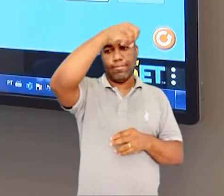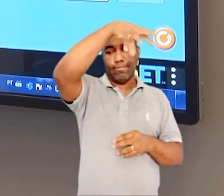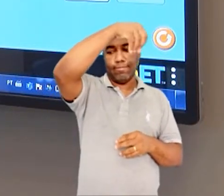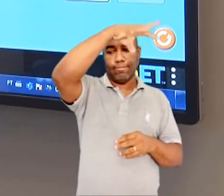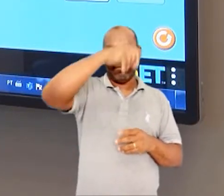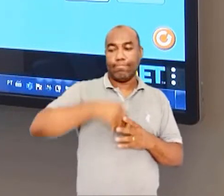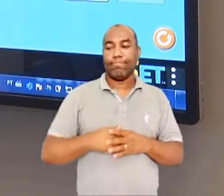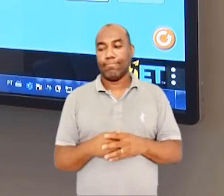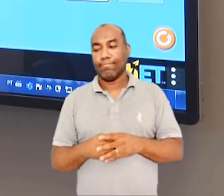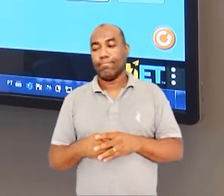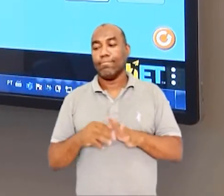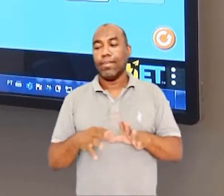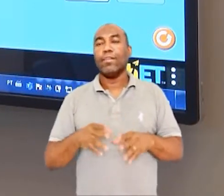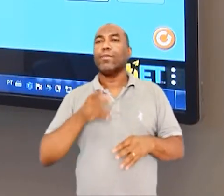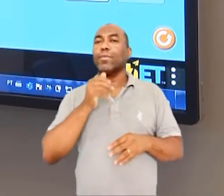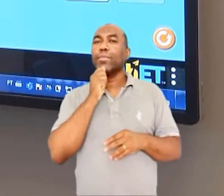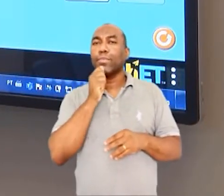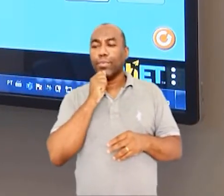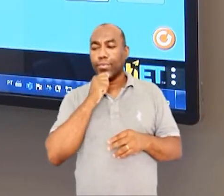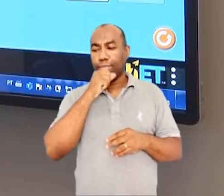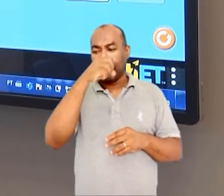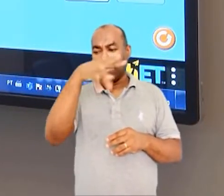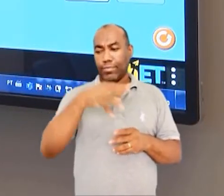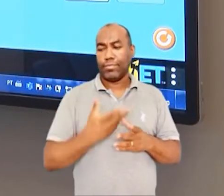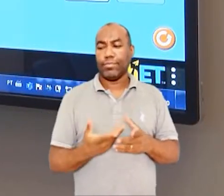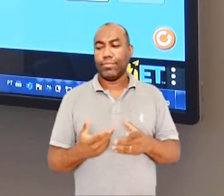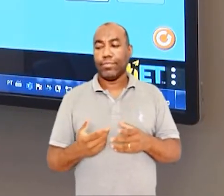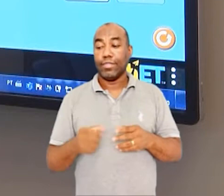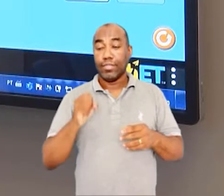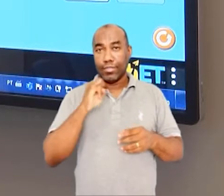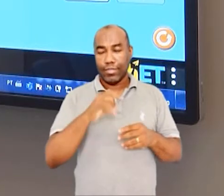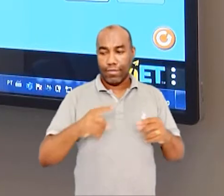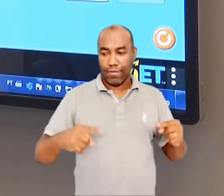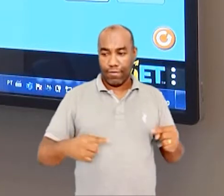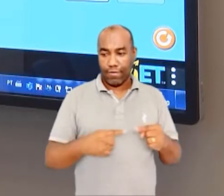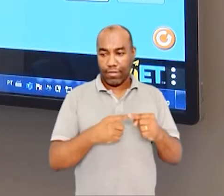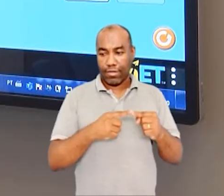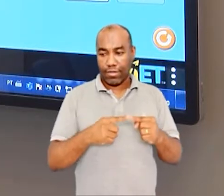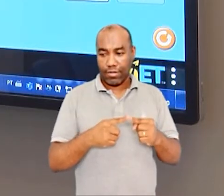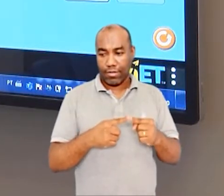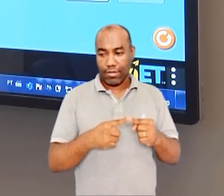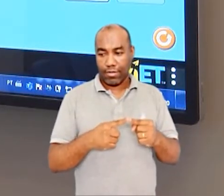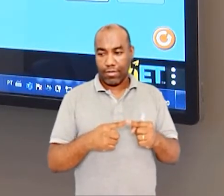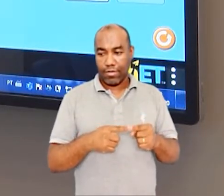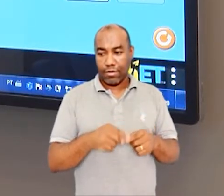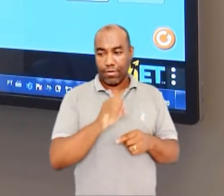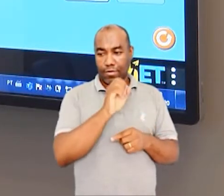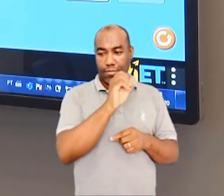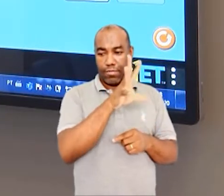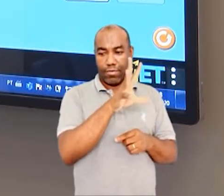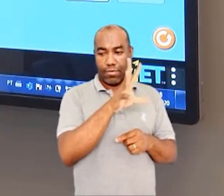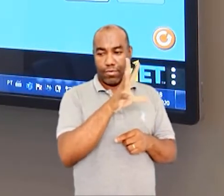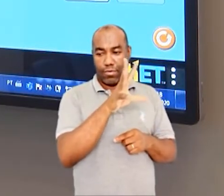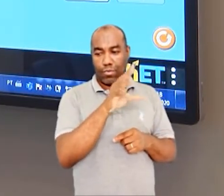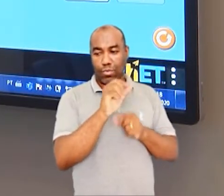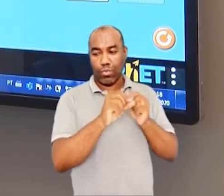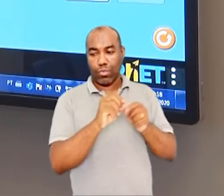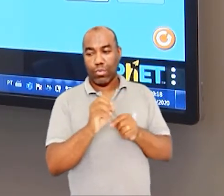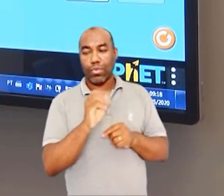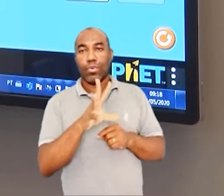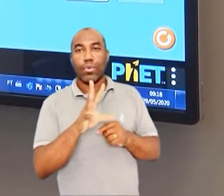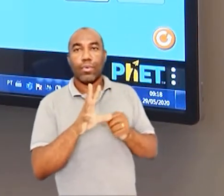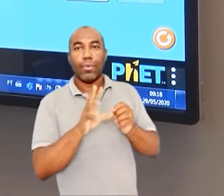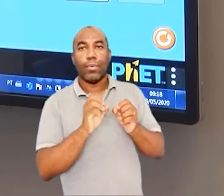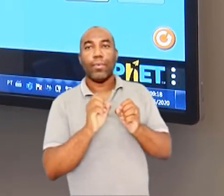está emitindo luz. Quando eu fechar o circuito aqui, olha só, a lâmpada voltou a